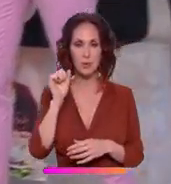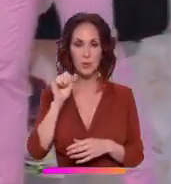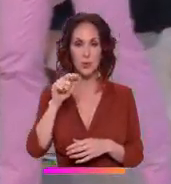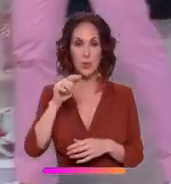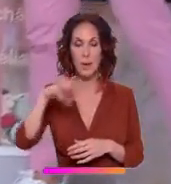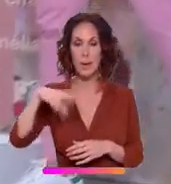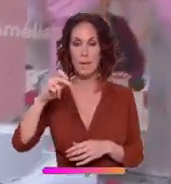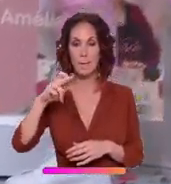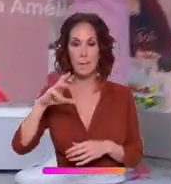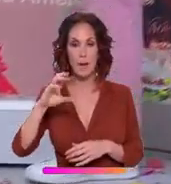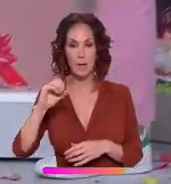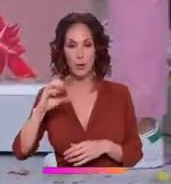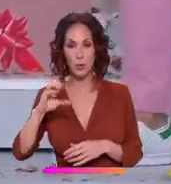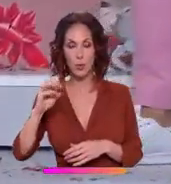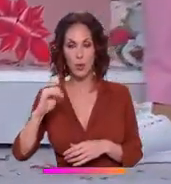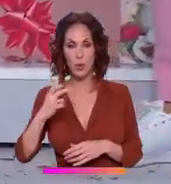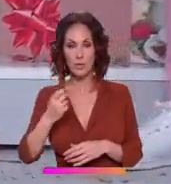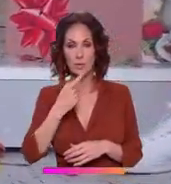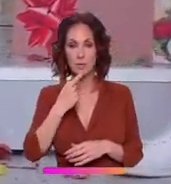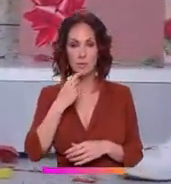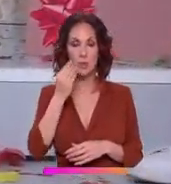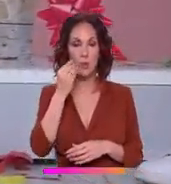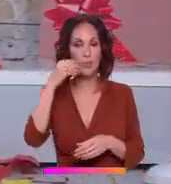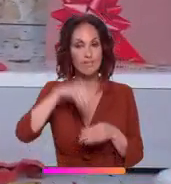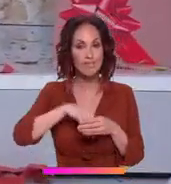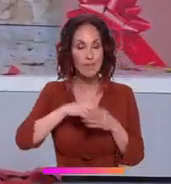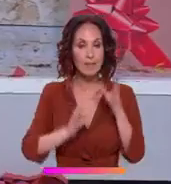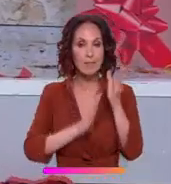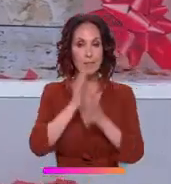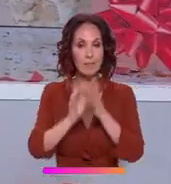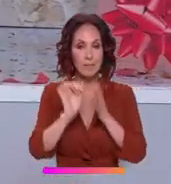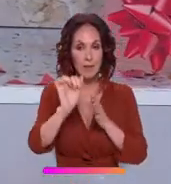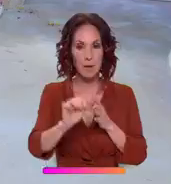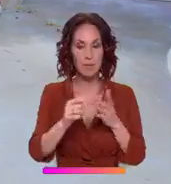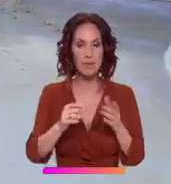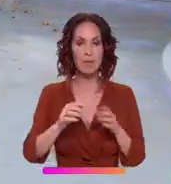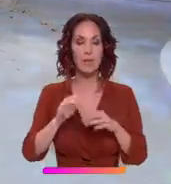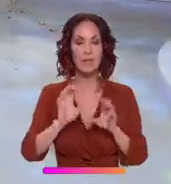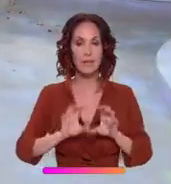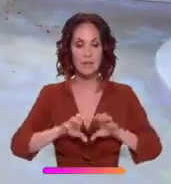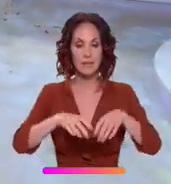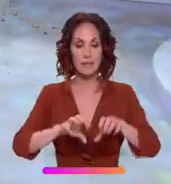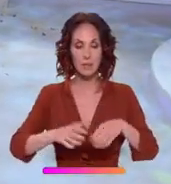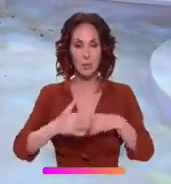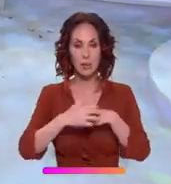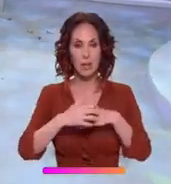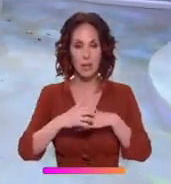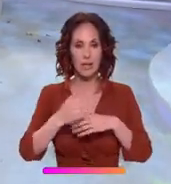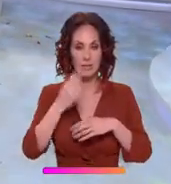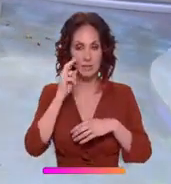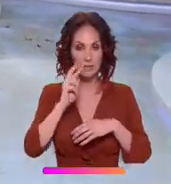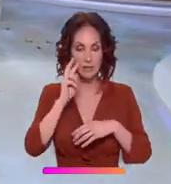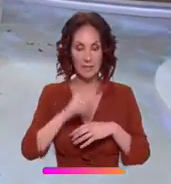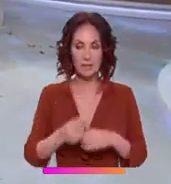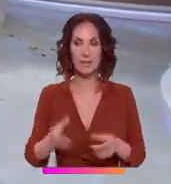ele e vai conseguir perceber como é que tudo funciona na fábrica. Uau, não é? E é o próprio Marco que vai fazer a visita. Mas não é só isto. O que